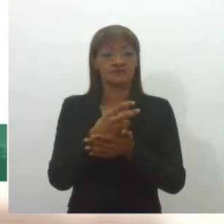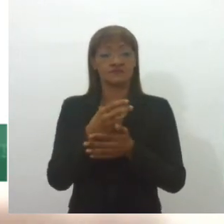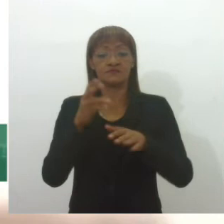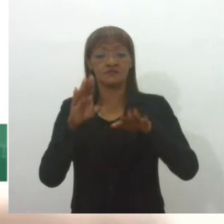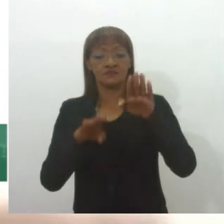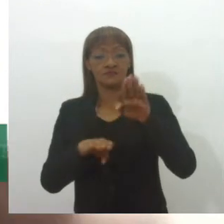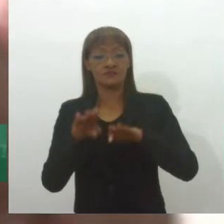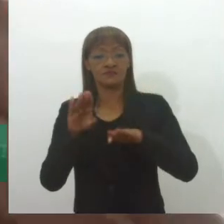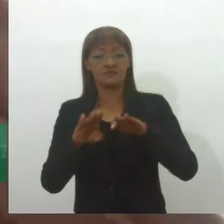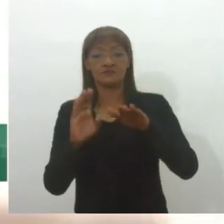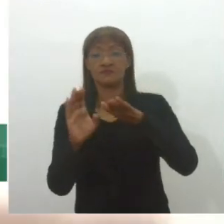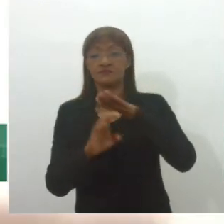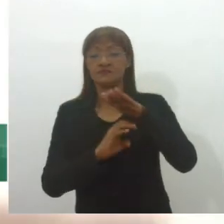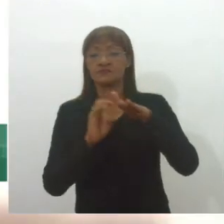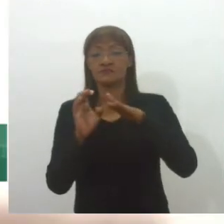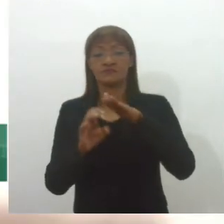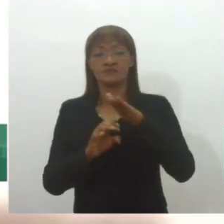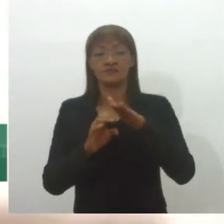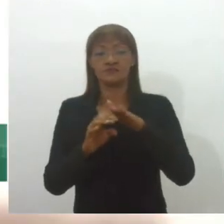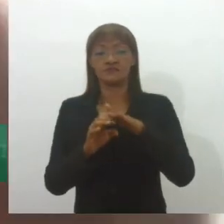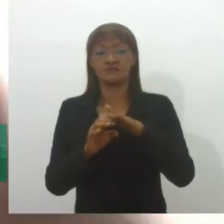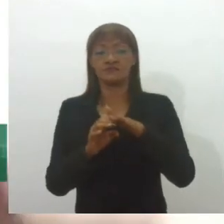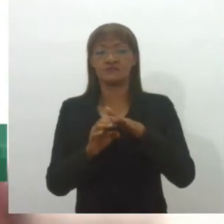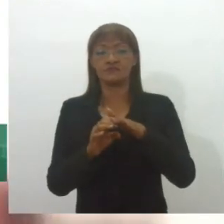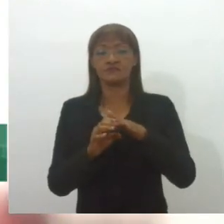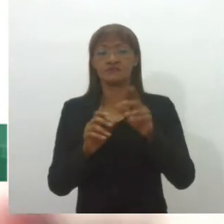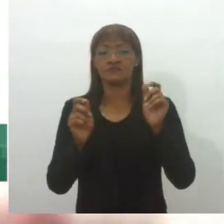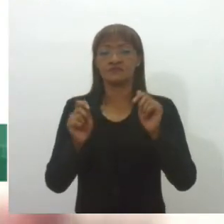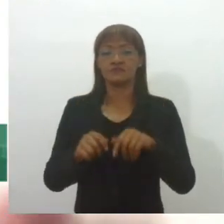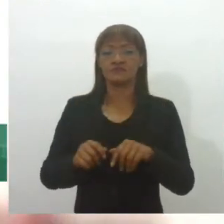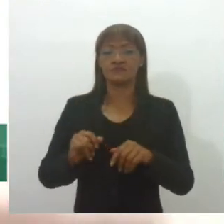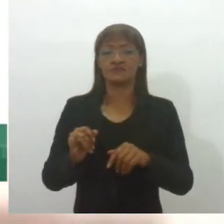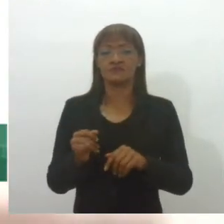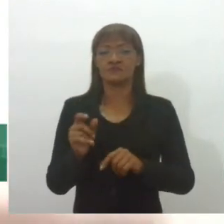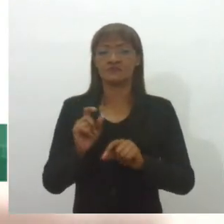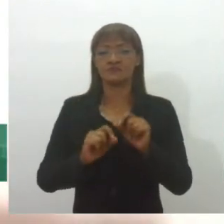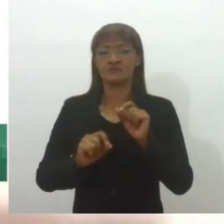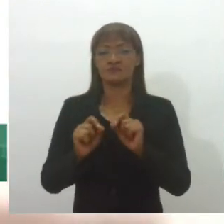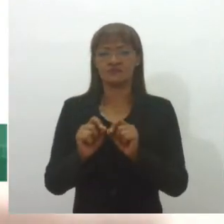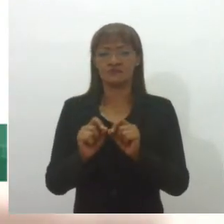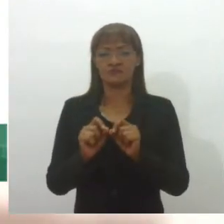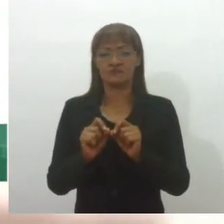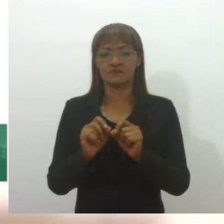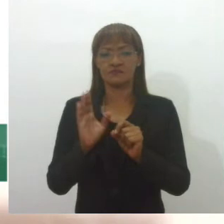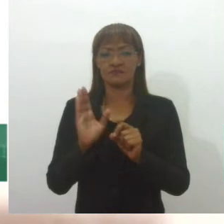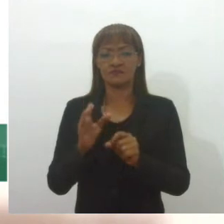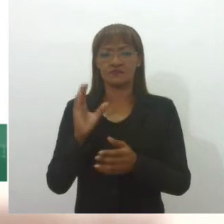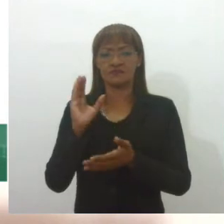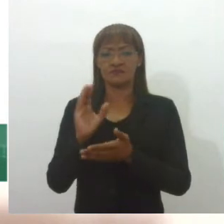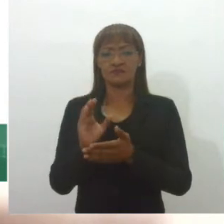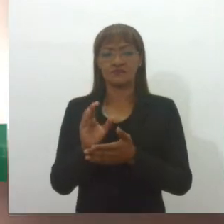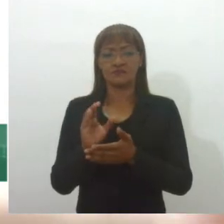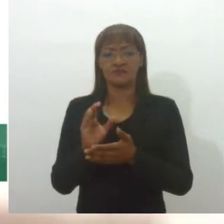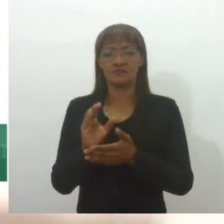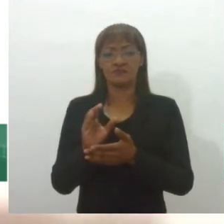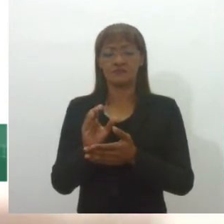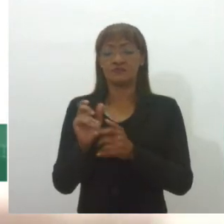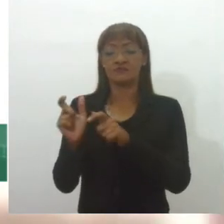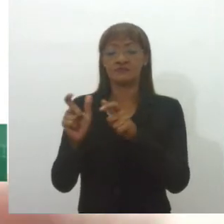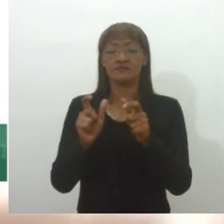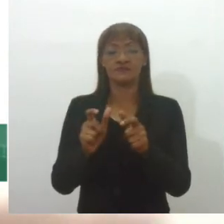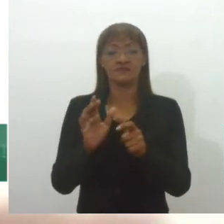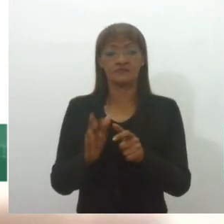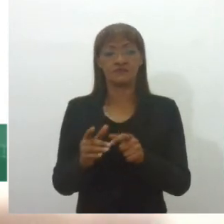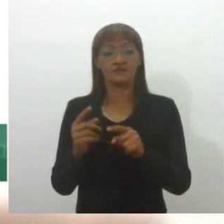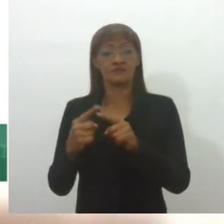ela usar como uma compensação, ou seja, o valor entra como um crédito a partir do trânsito julgado imediatamente, porque um valor astronômico